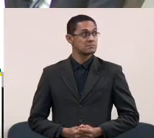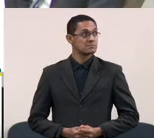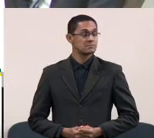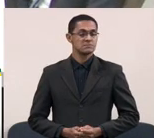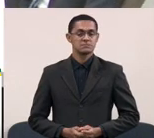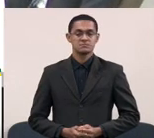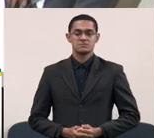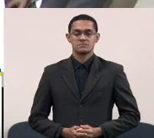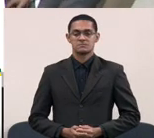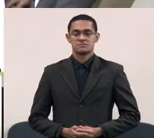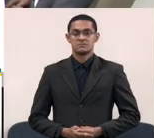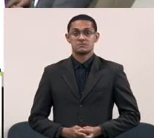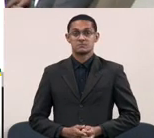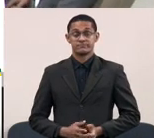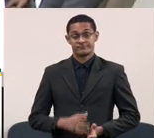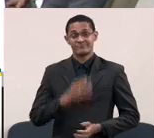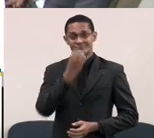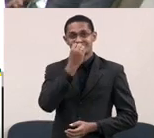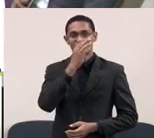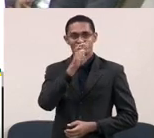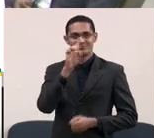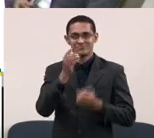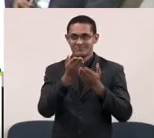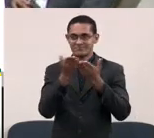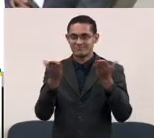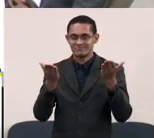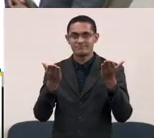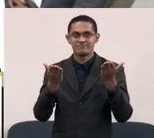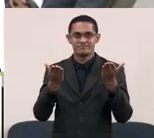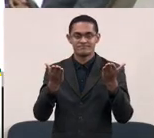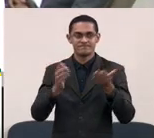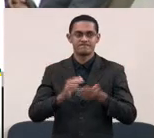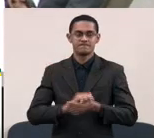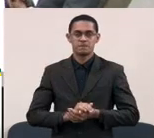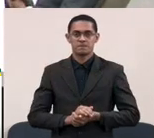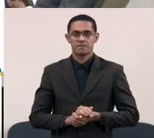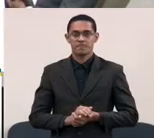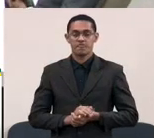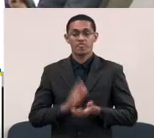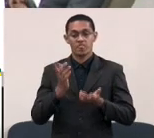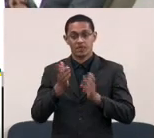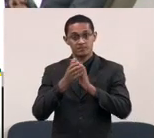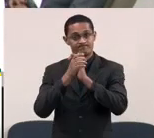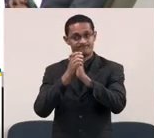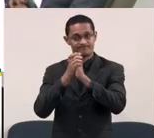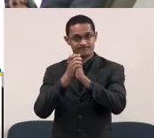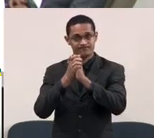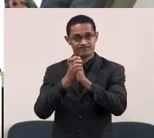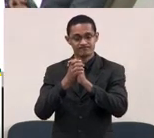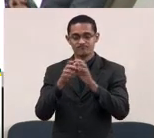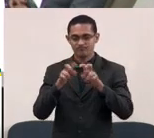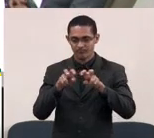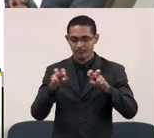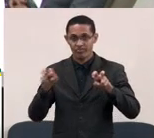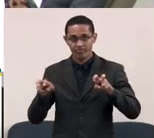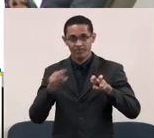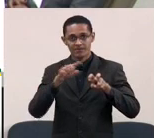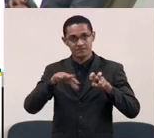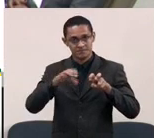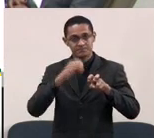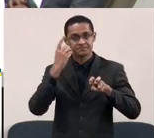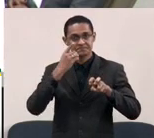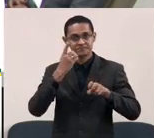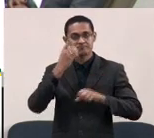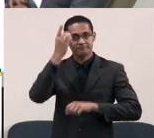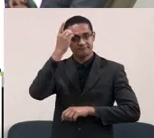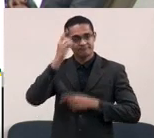Alô? Bom dia a todas e todos. Cumprimentar a mesa diretora, os demais